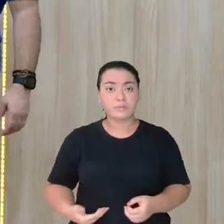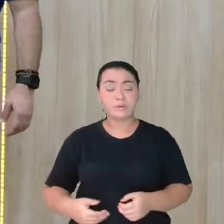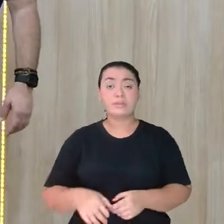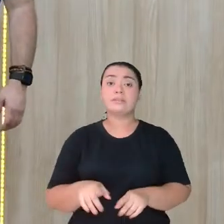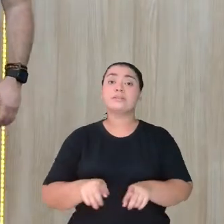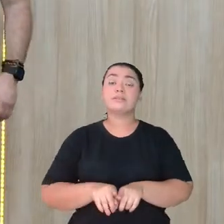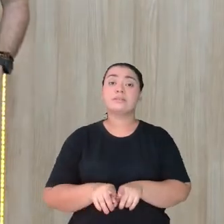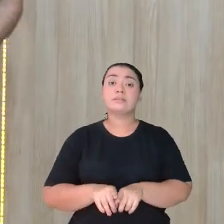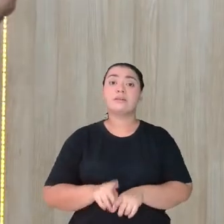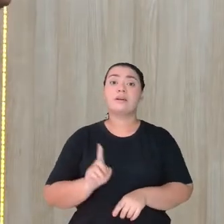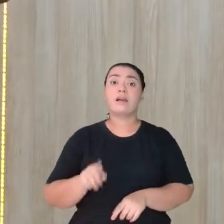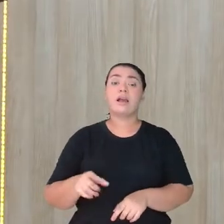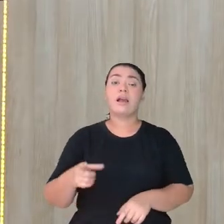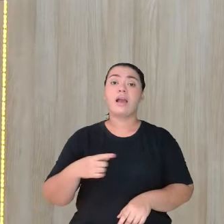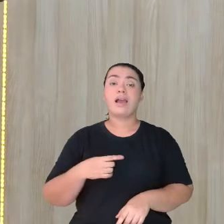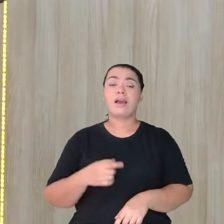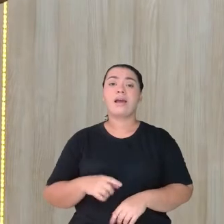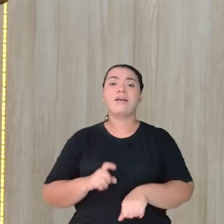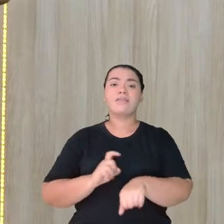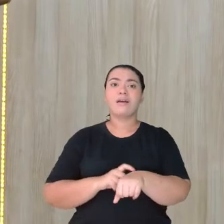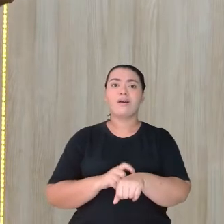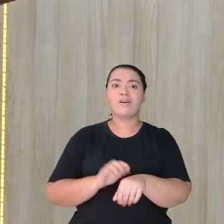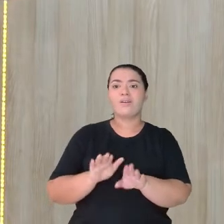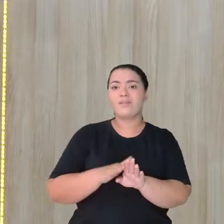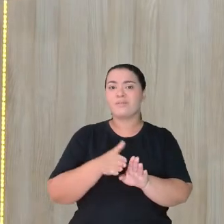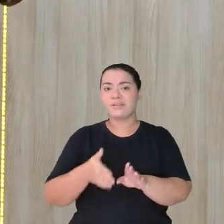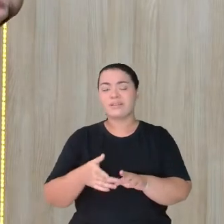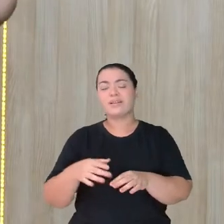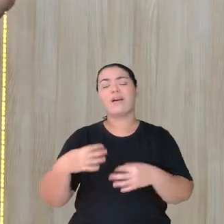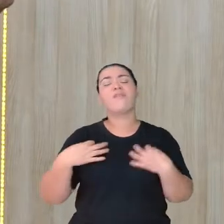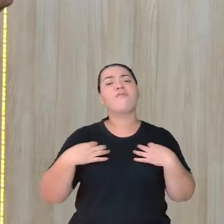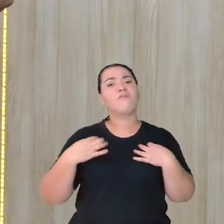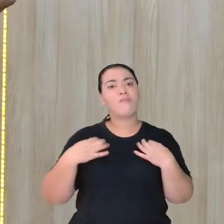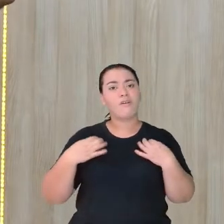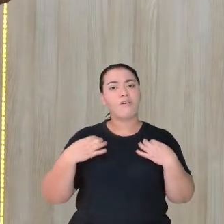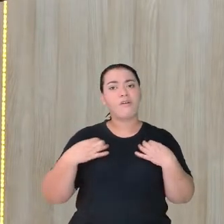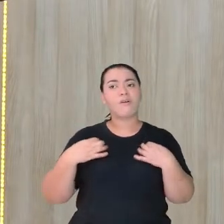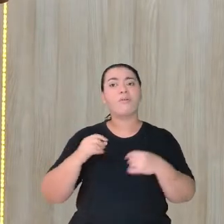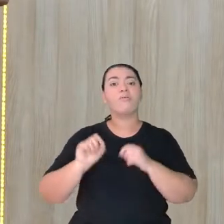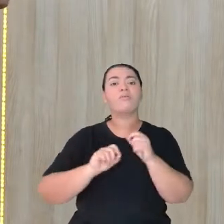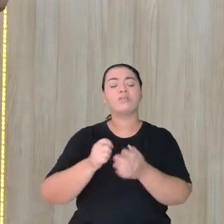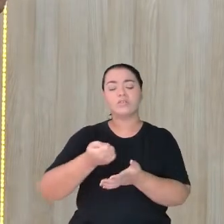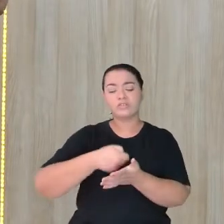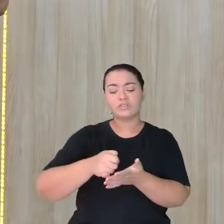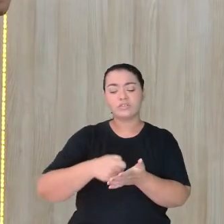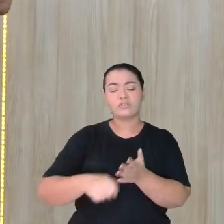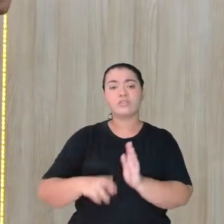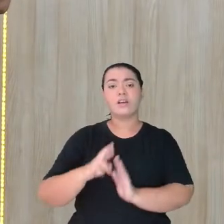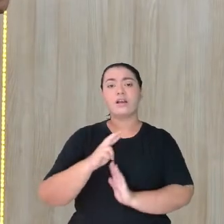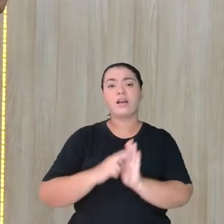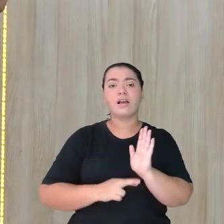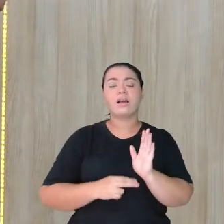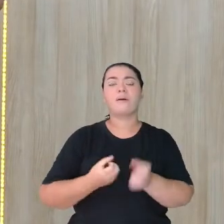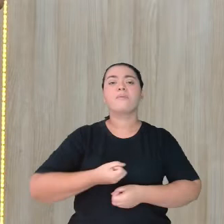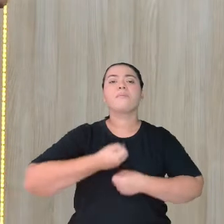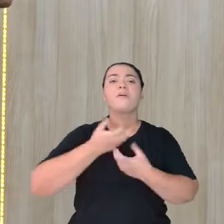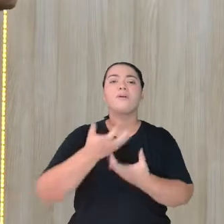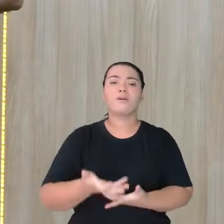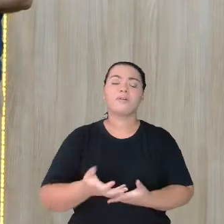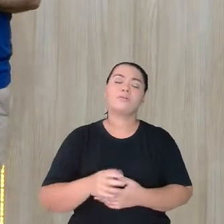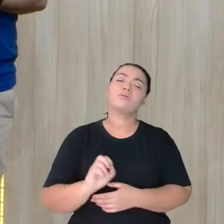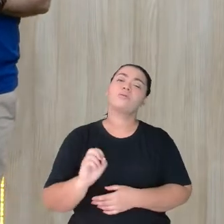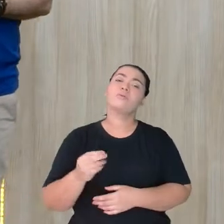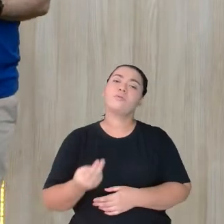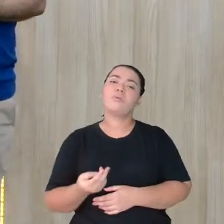e nas horas livres, quando eles tinham aí uma hora livre, eles escreviam relatos ali poéticos, né,